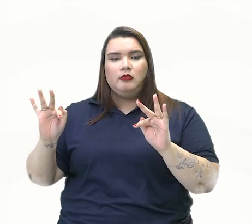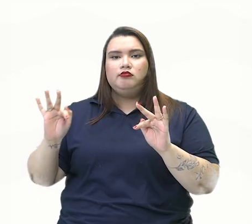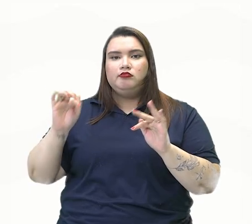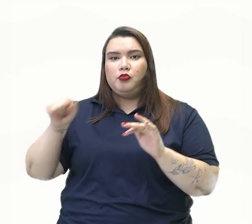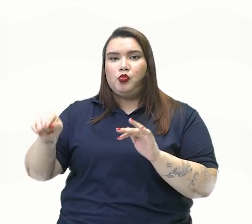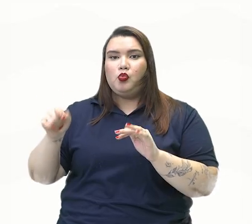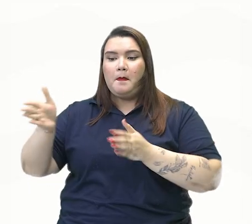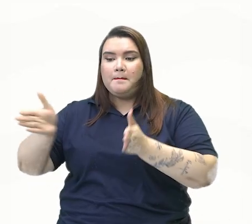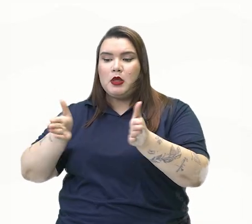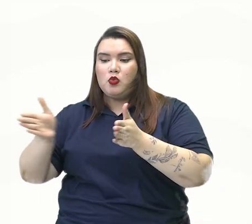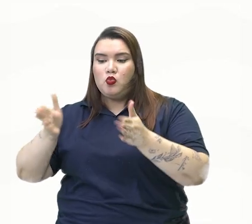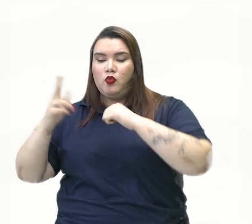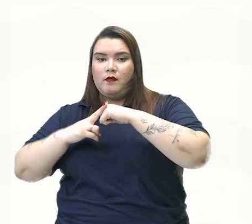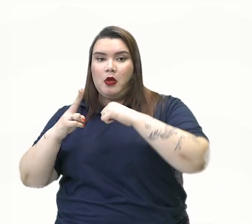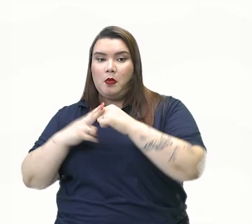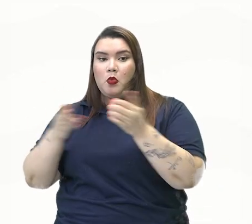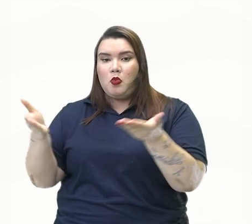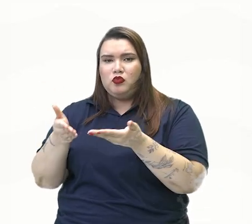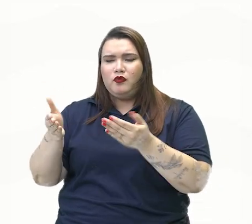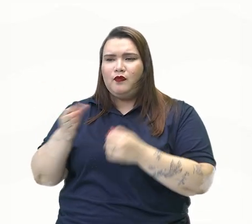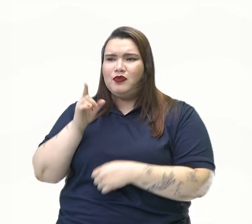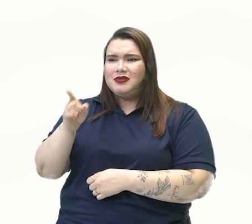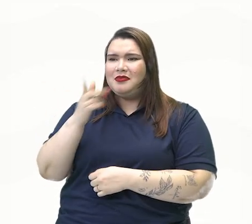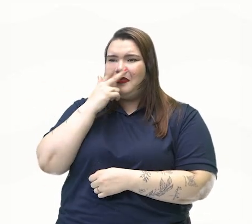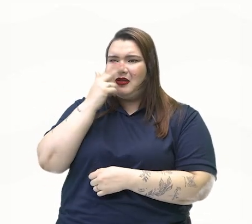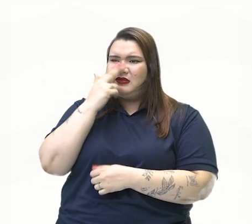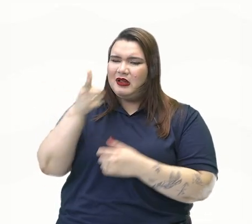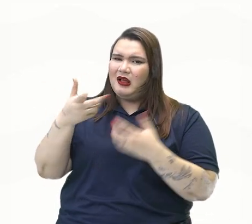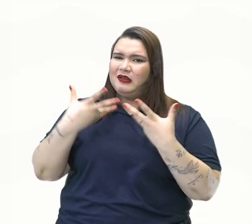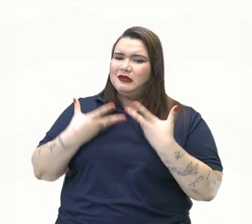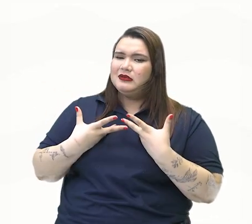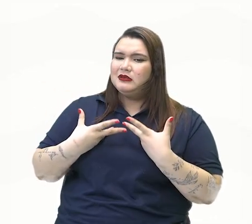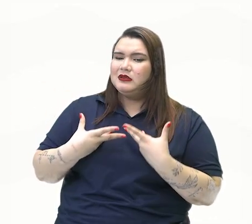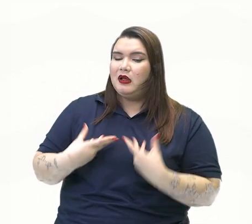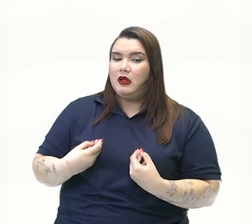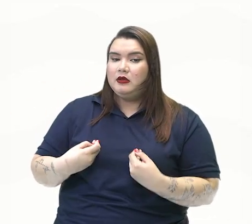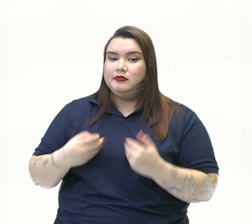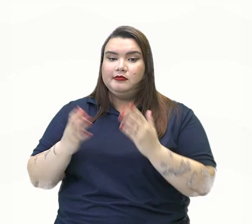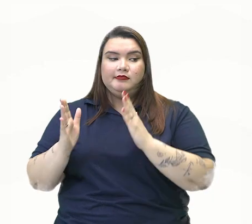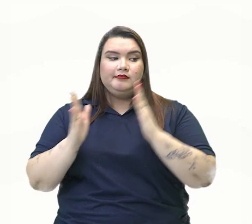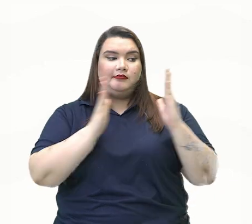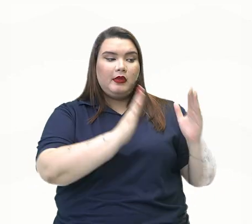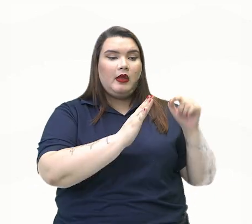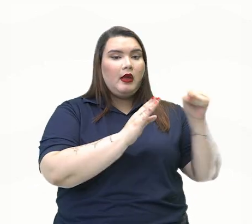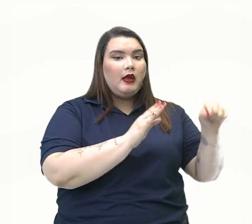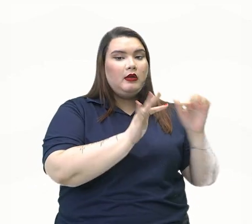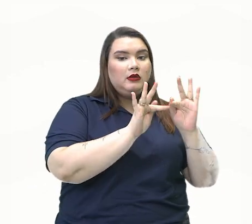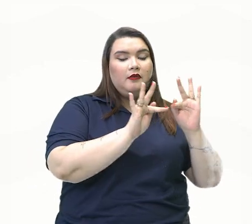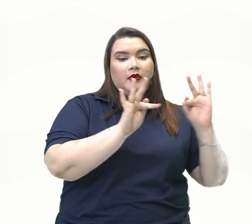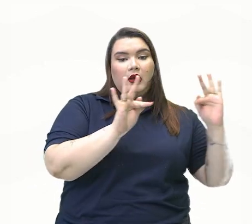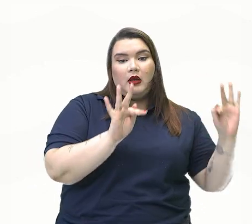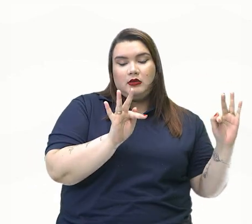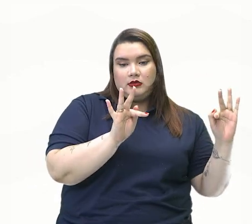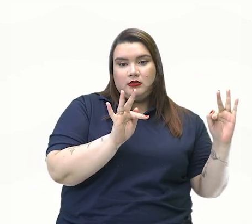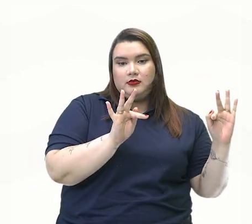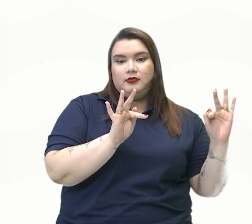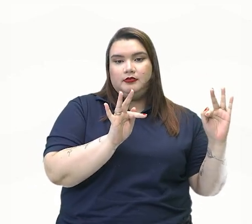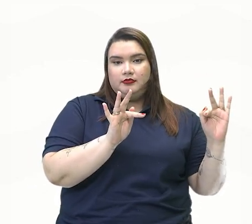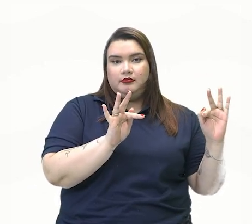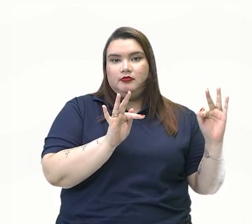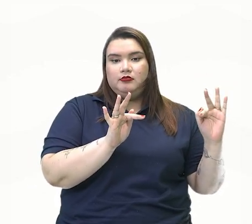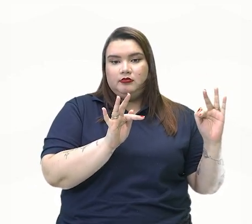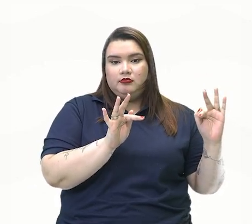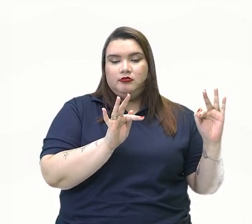cansado. Discurso direto. E agora eu vou para o discurso indireto. She told me I looked